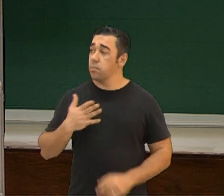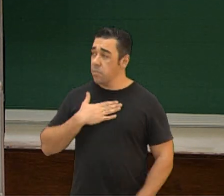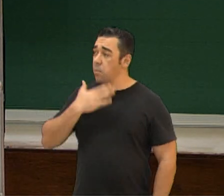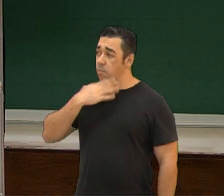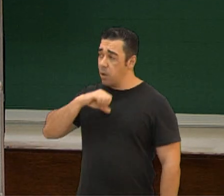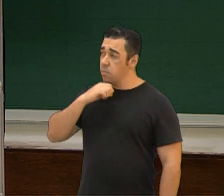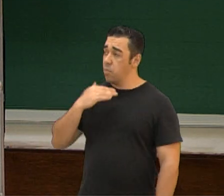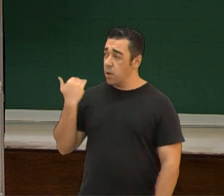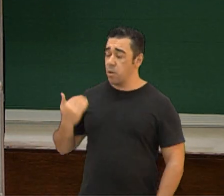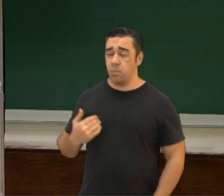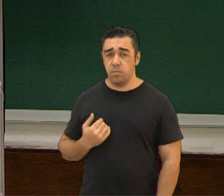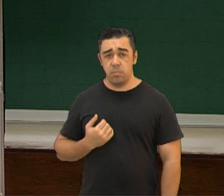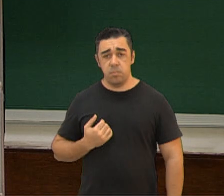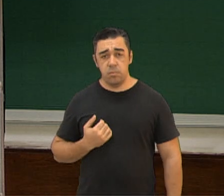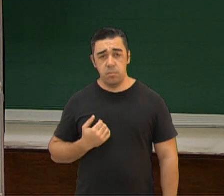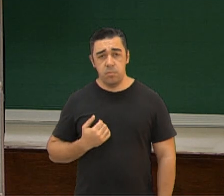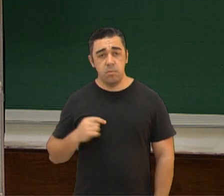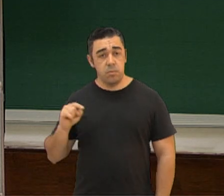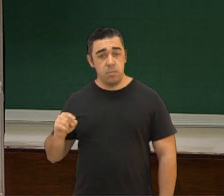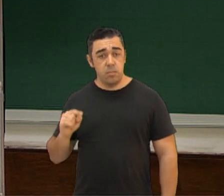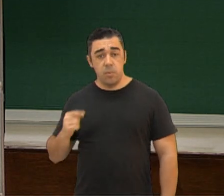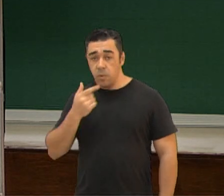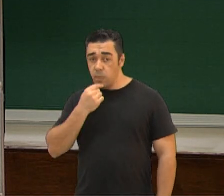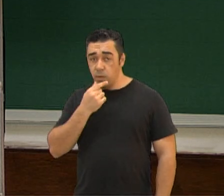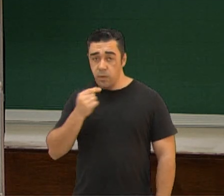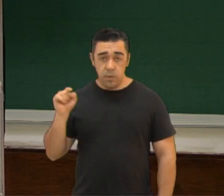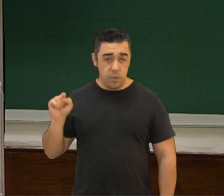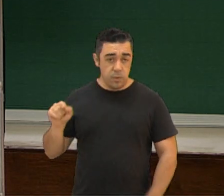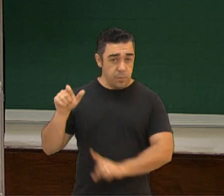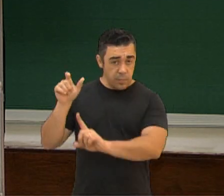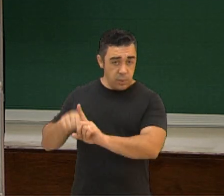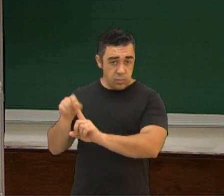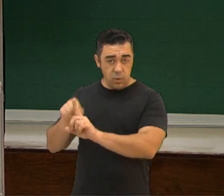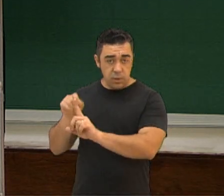azul, quando dizia, meu pai está morto, né? Então, nessa